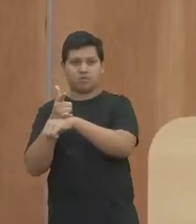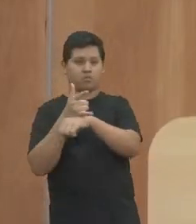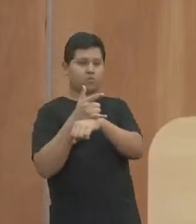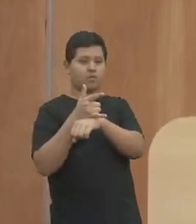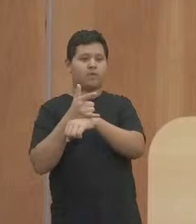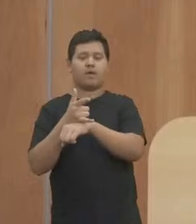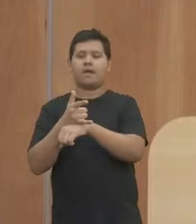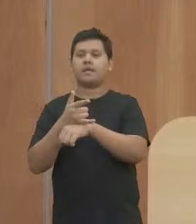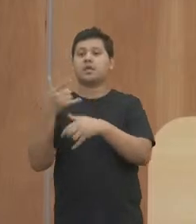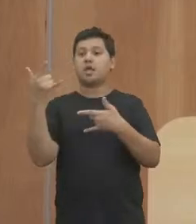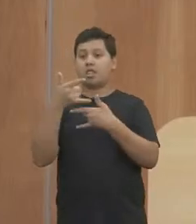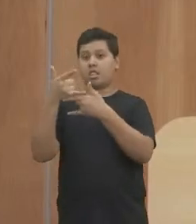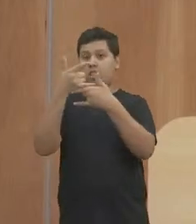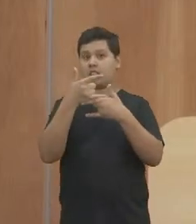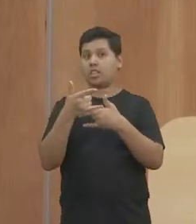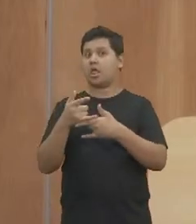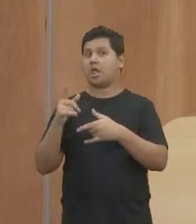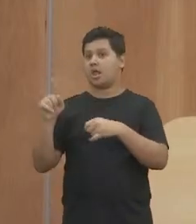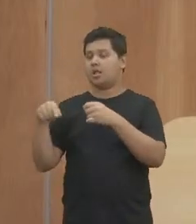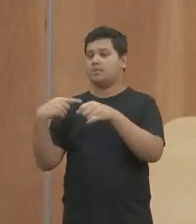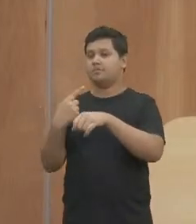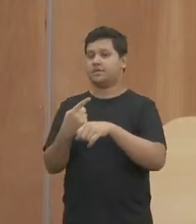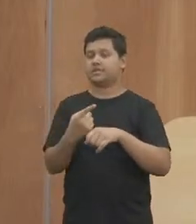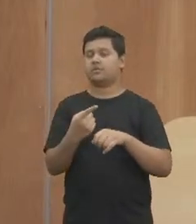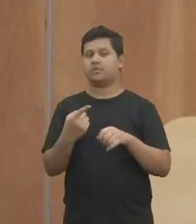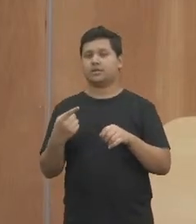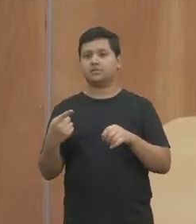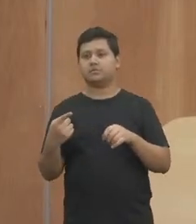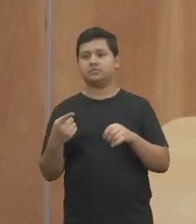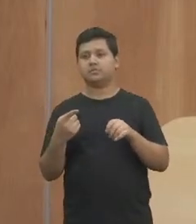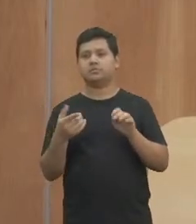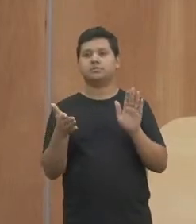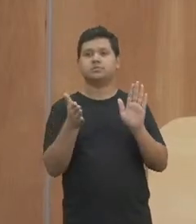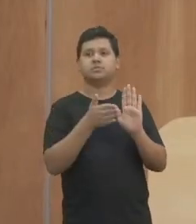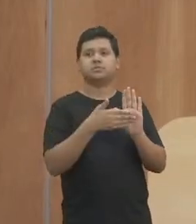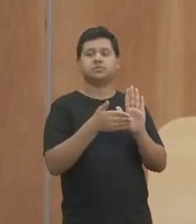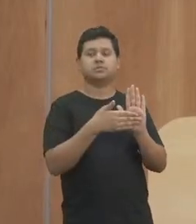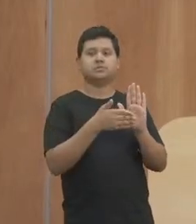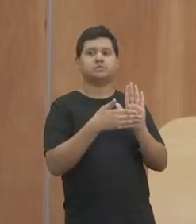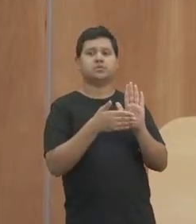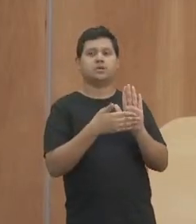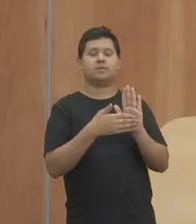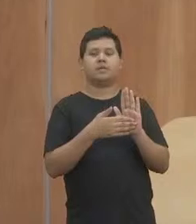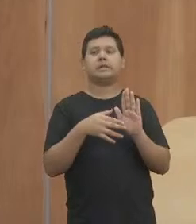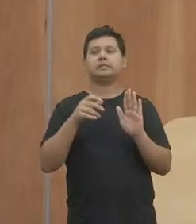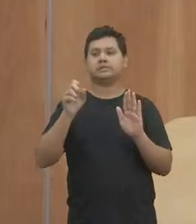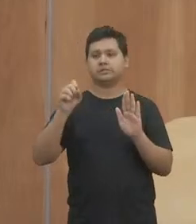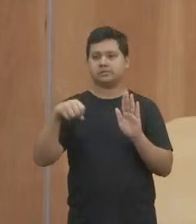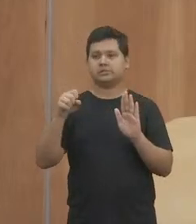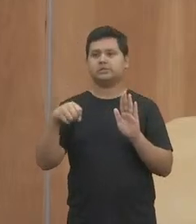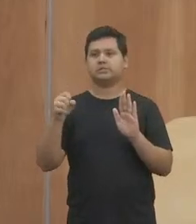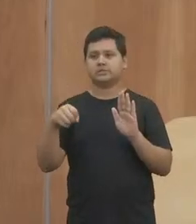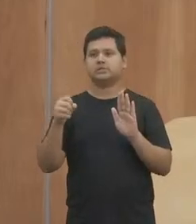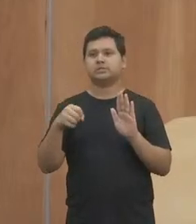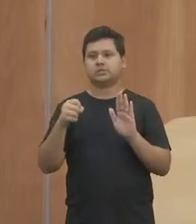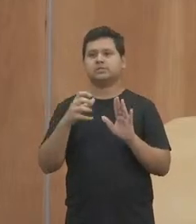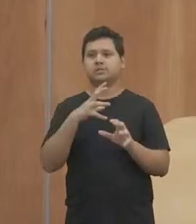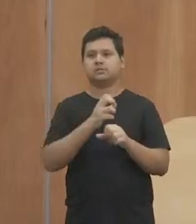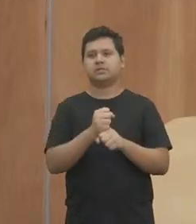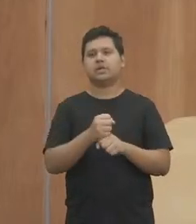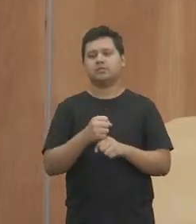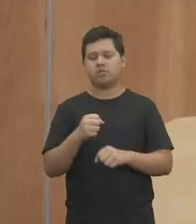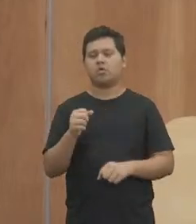público de prestação de contas, que uma TV pública tem que fazer de prestação de informações para a população, está se gastando dinheiro à toa, está se gastando